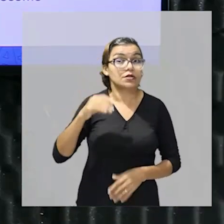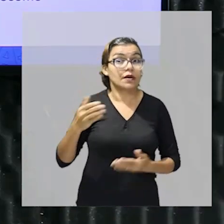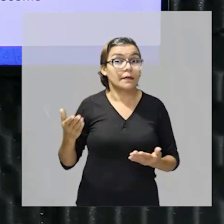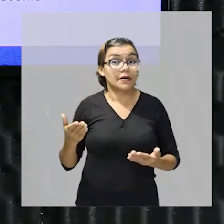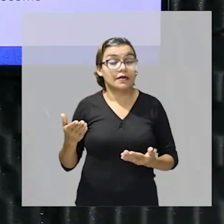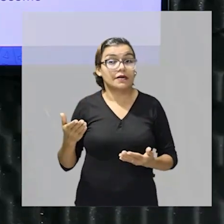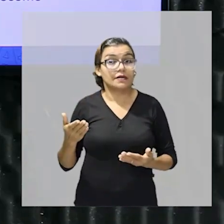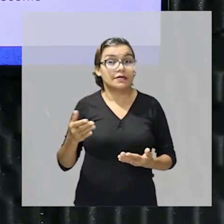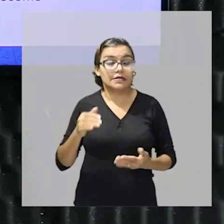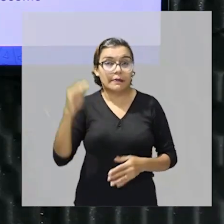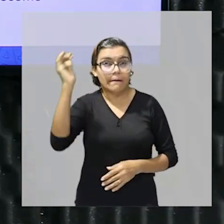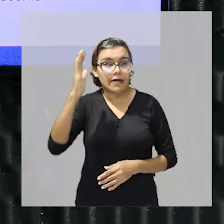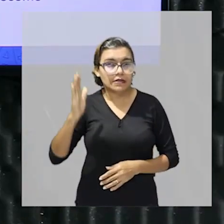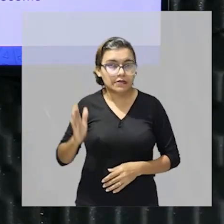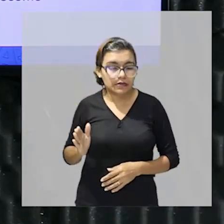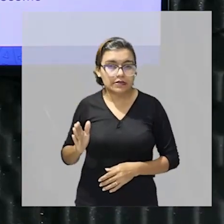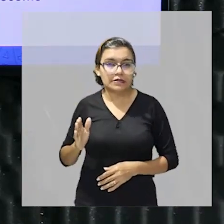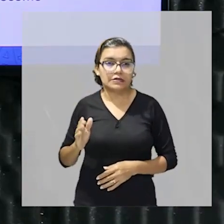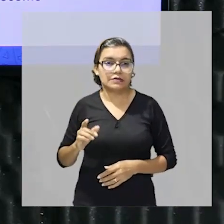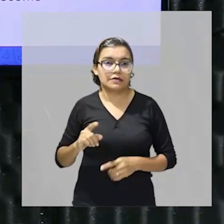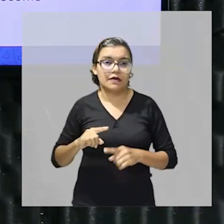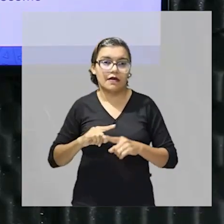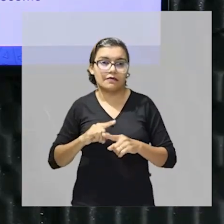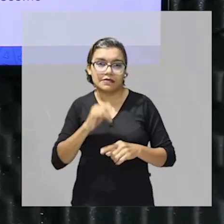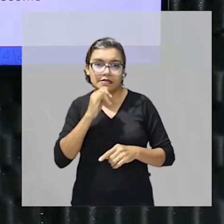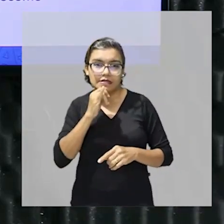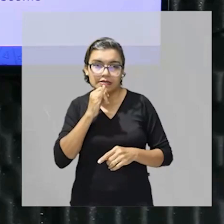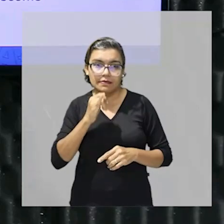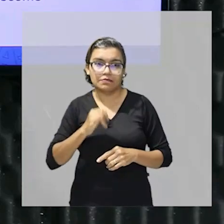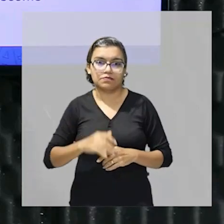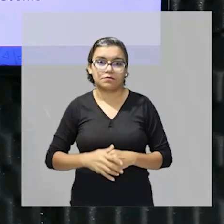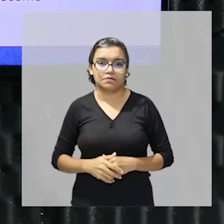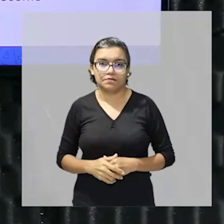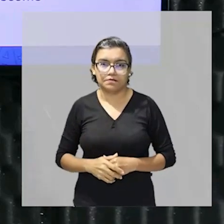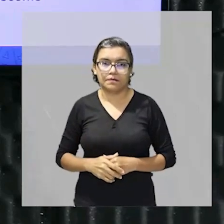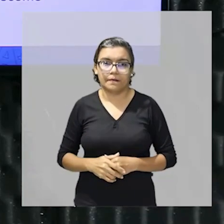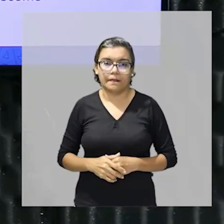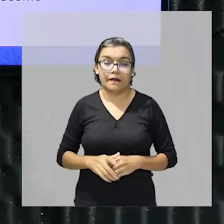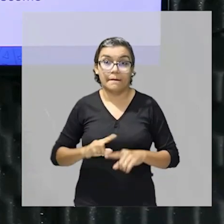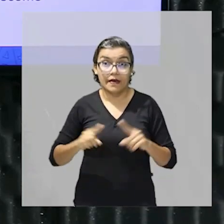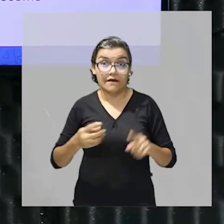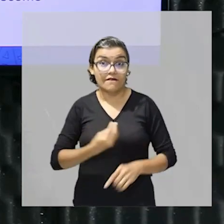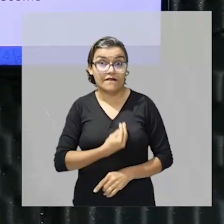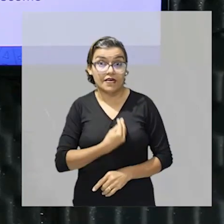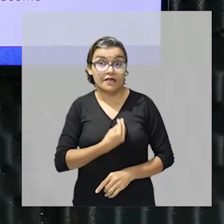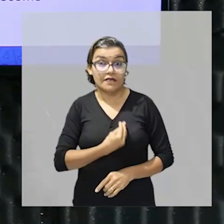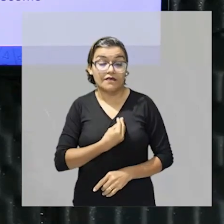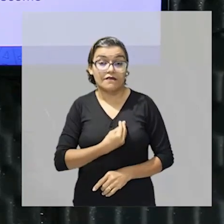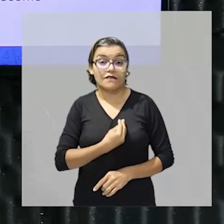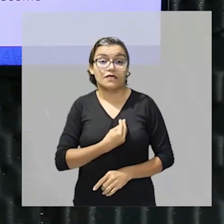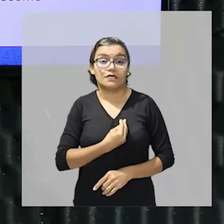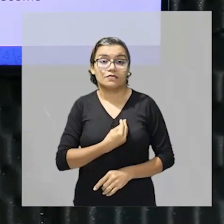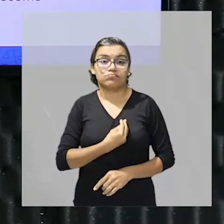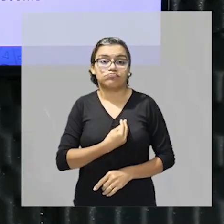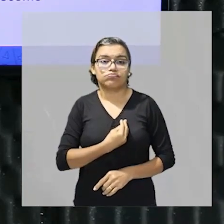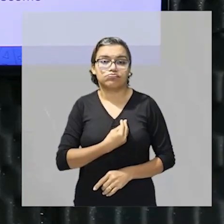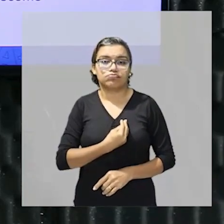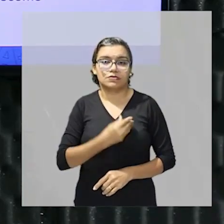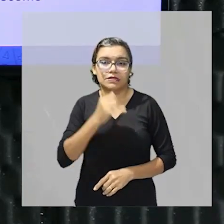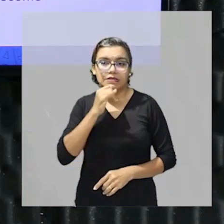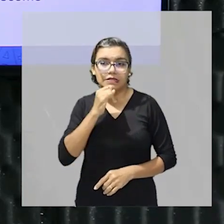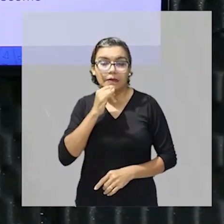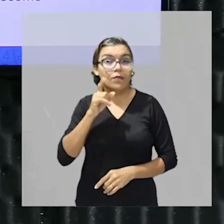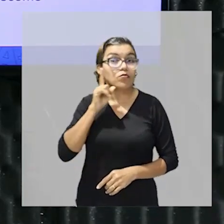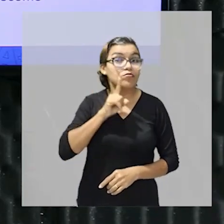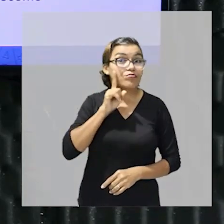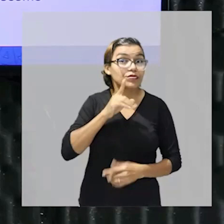na construção étnica dela, e é o que ela destaca no começo do texto, ethnically, etnicamente, ela é difícil